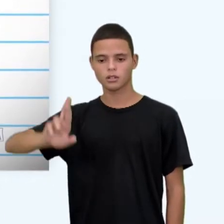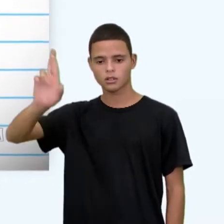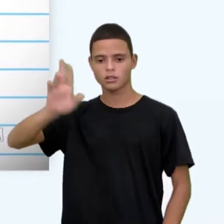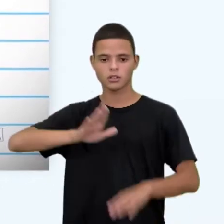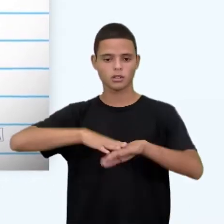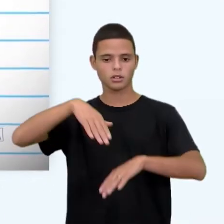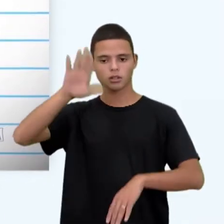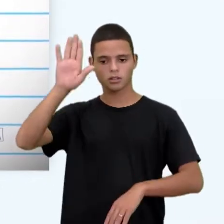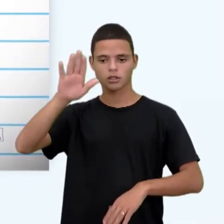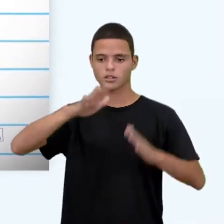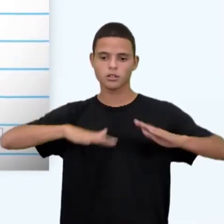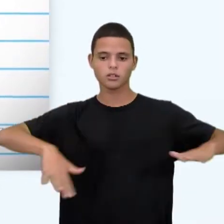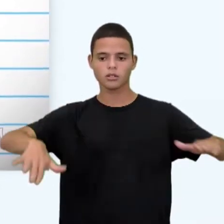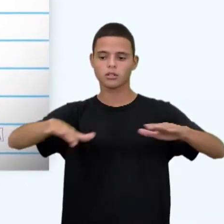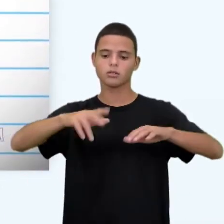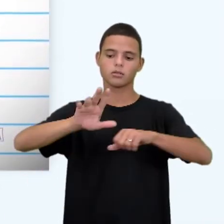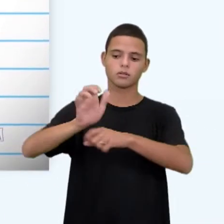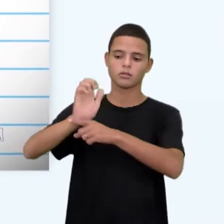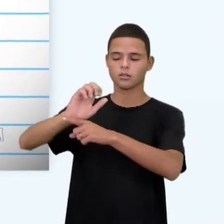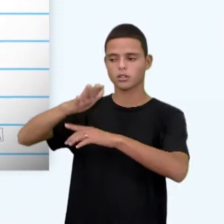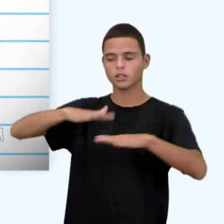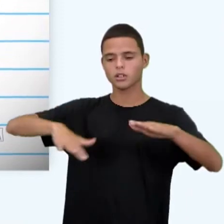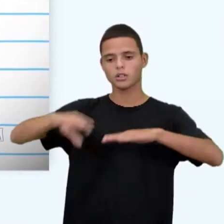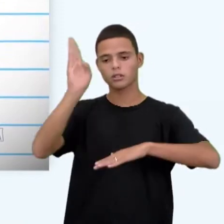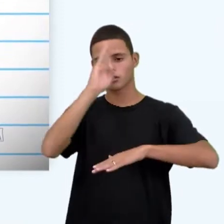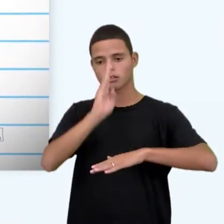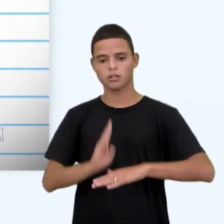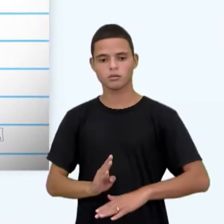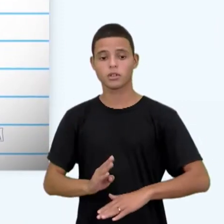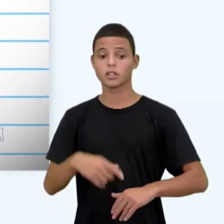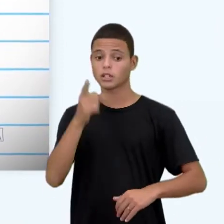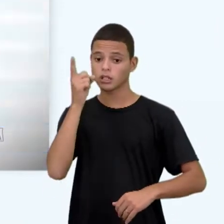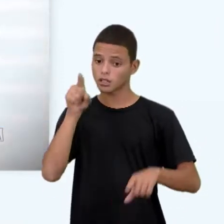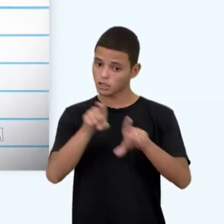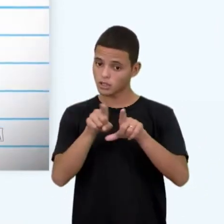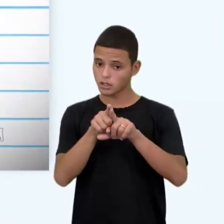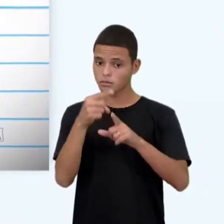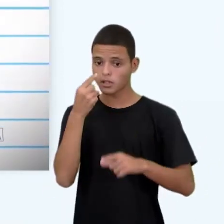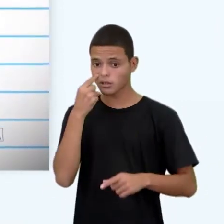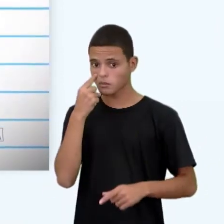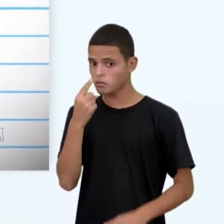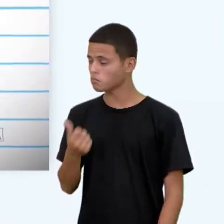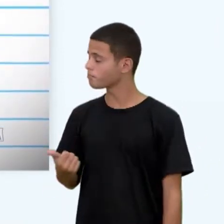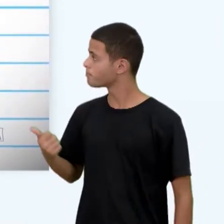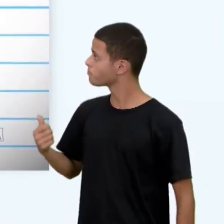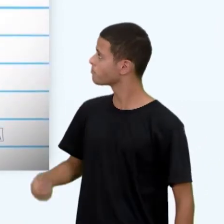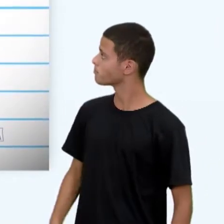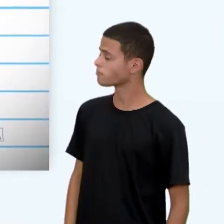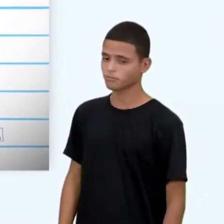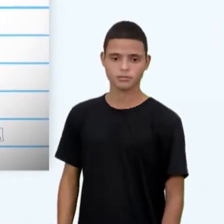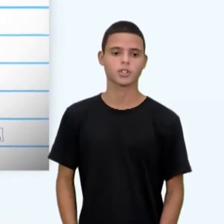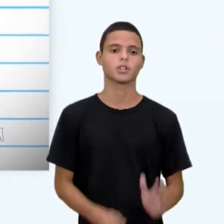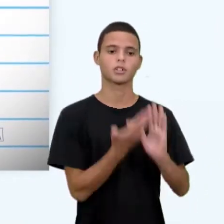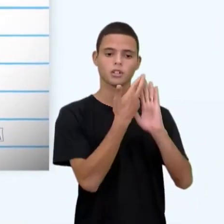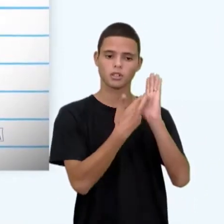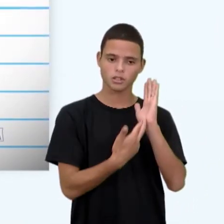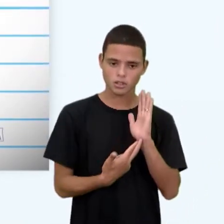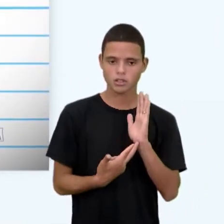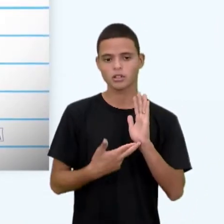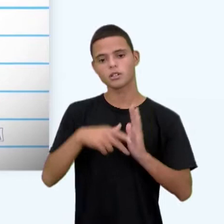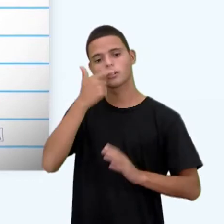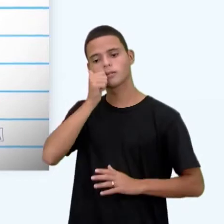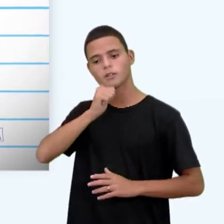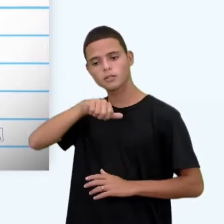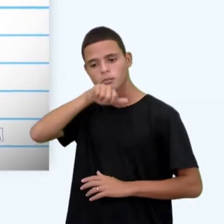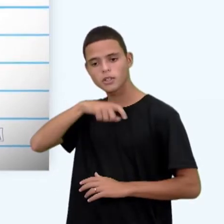maior percentual entre todos os estados. Verifica-se também o crescimento no número de nascidos vivos registrados de mães pertencentes ao grupo